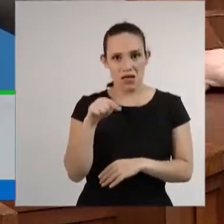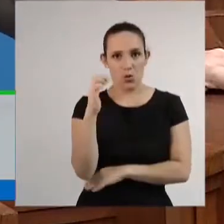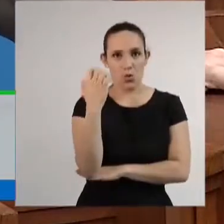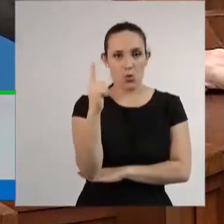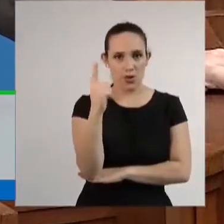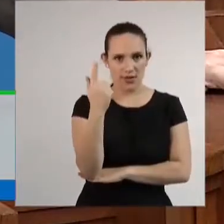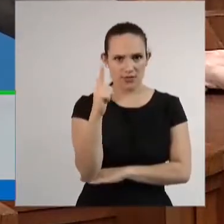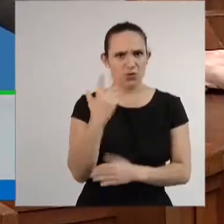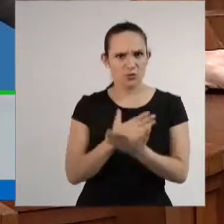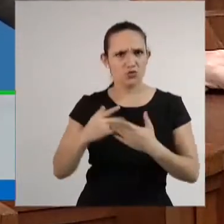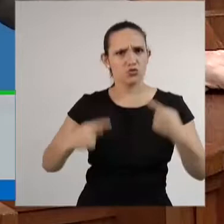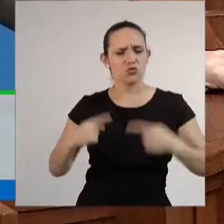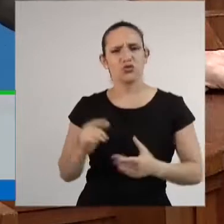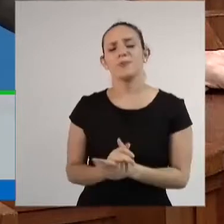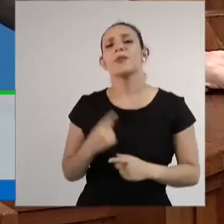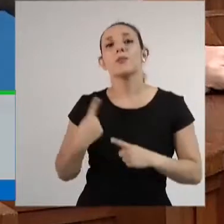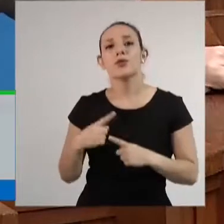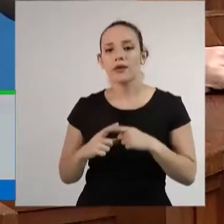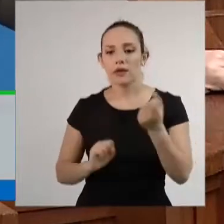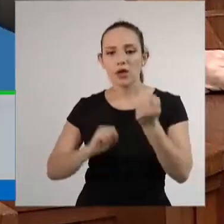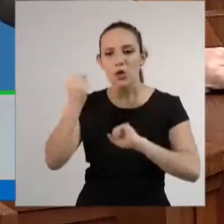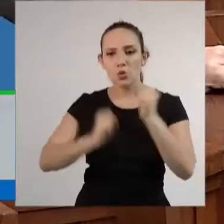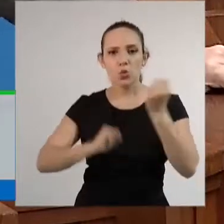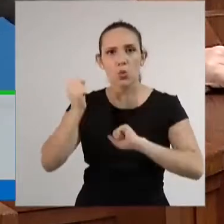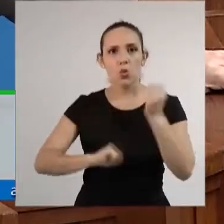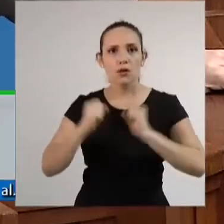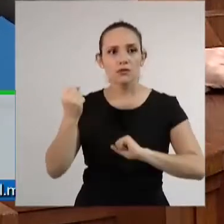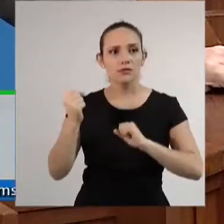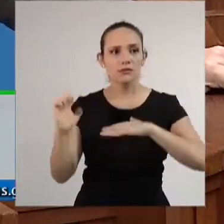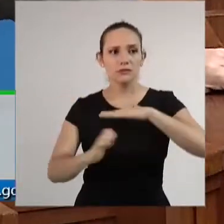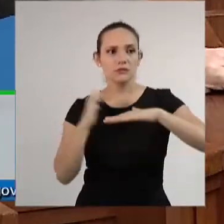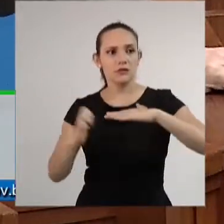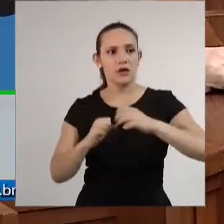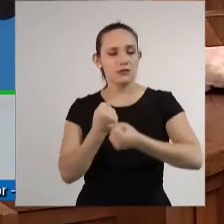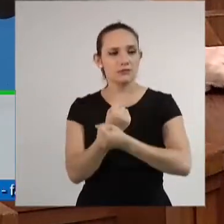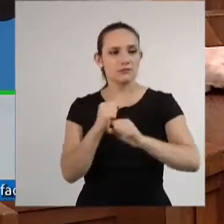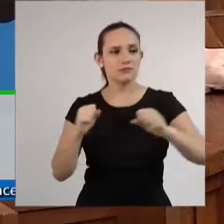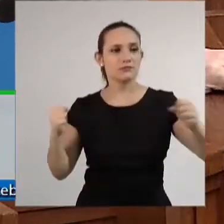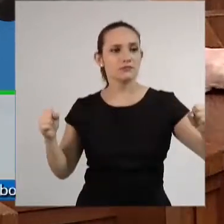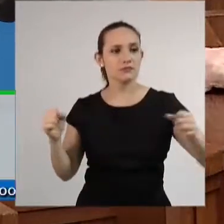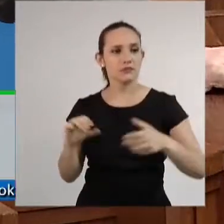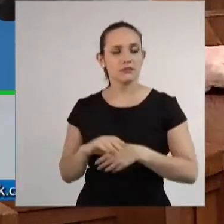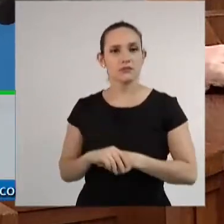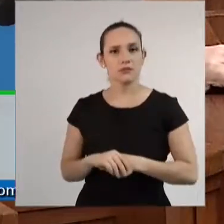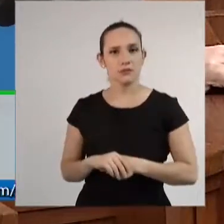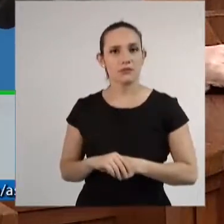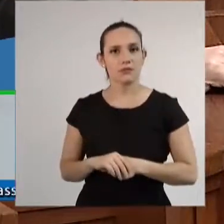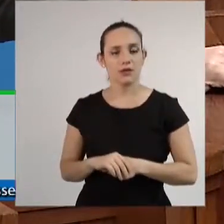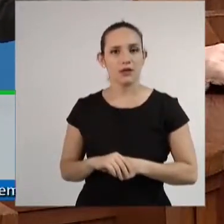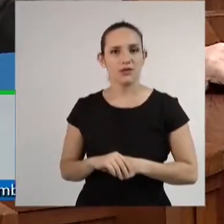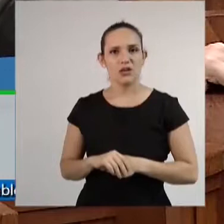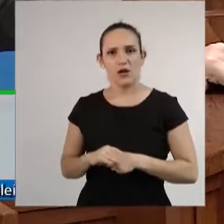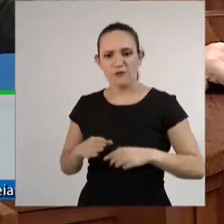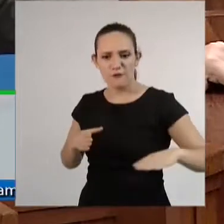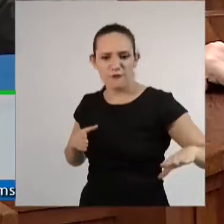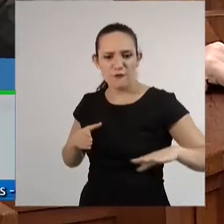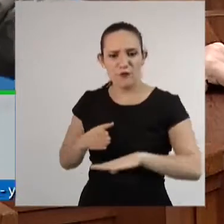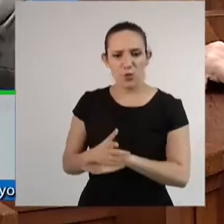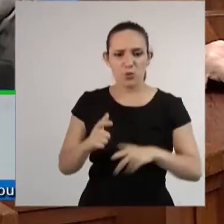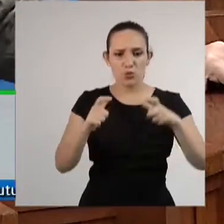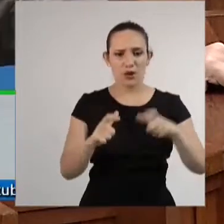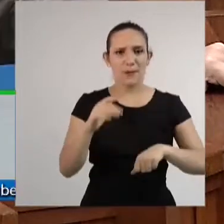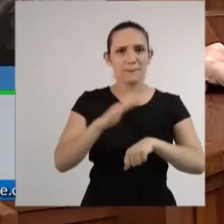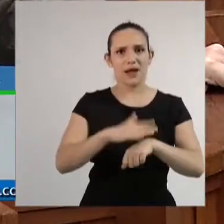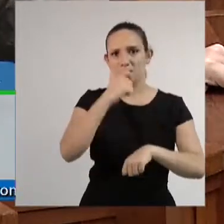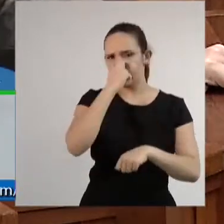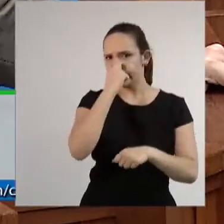grandes indústrias, as empresas, elas procuram estabelecer aonde tem população, aonde tem gente,